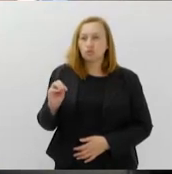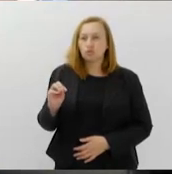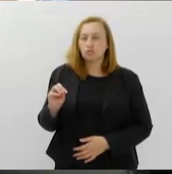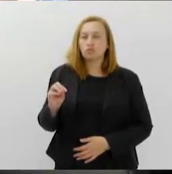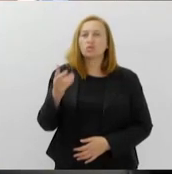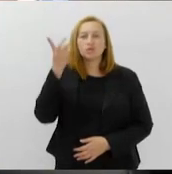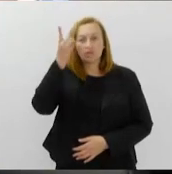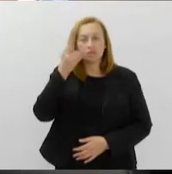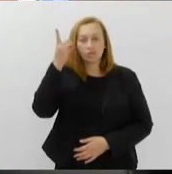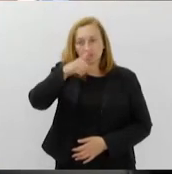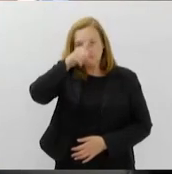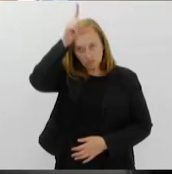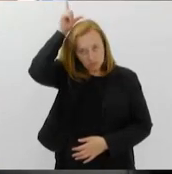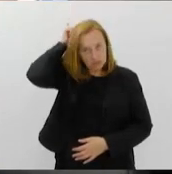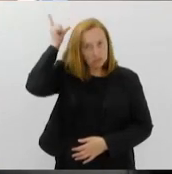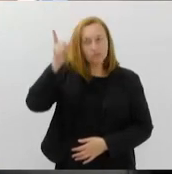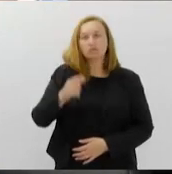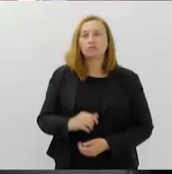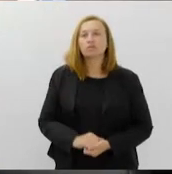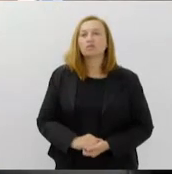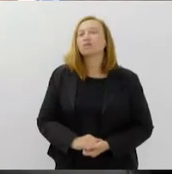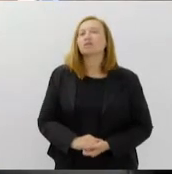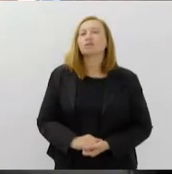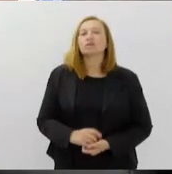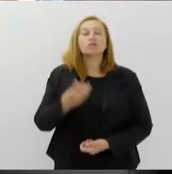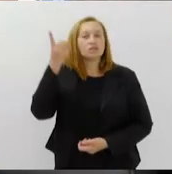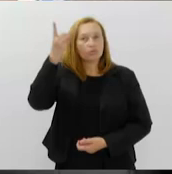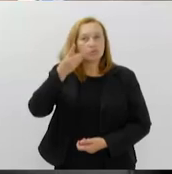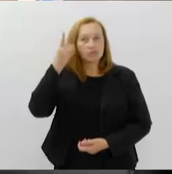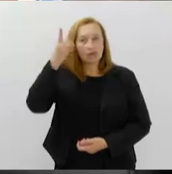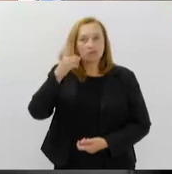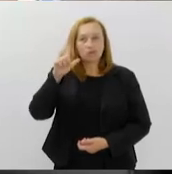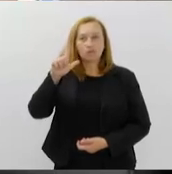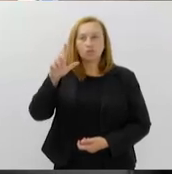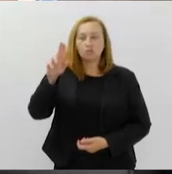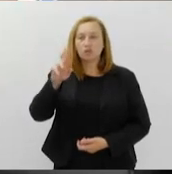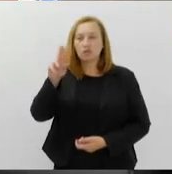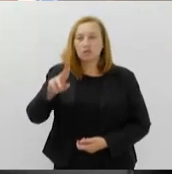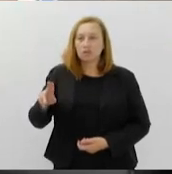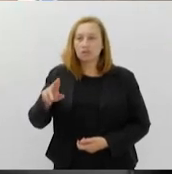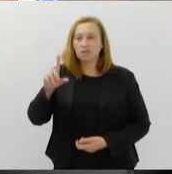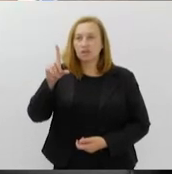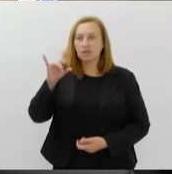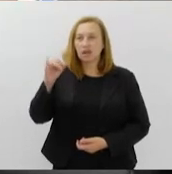Deputado Luiz Cláudio Ribeiro. Deputado Márcio Canella.